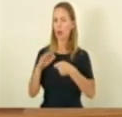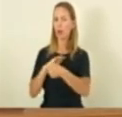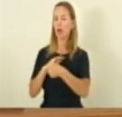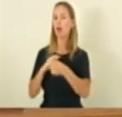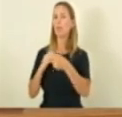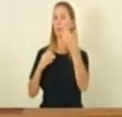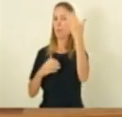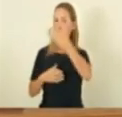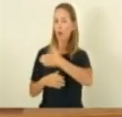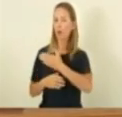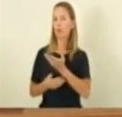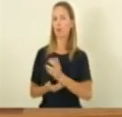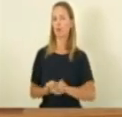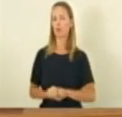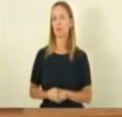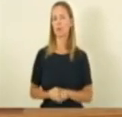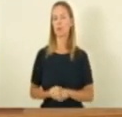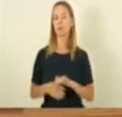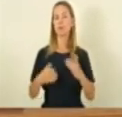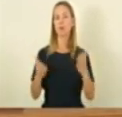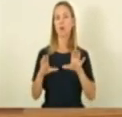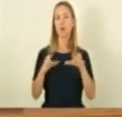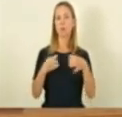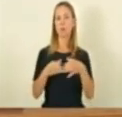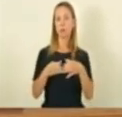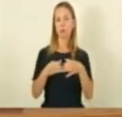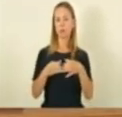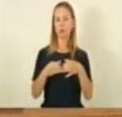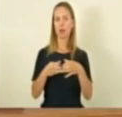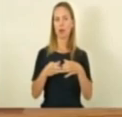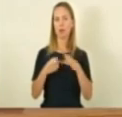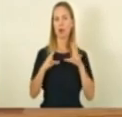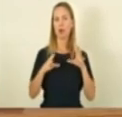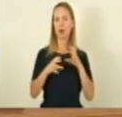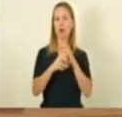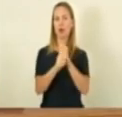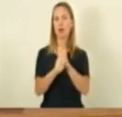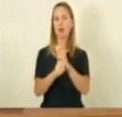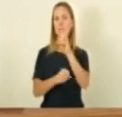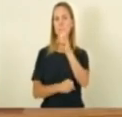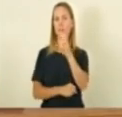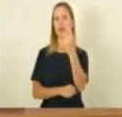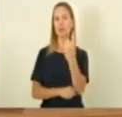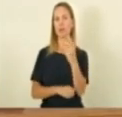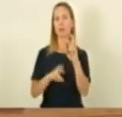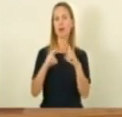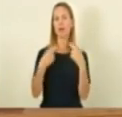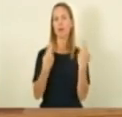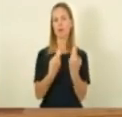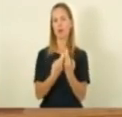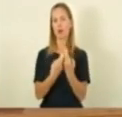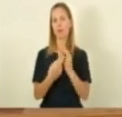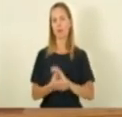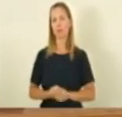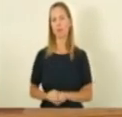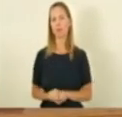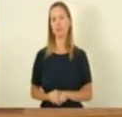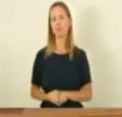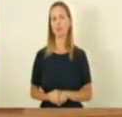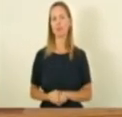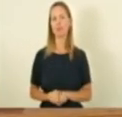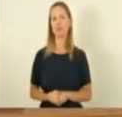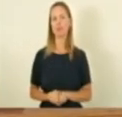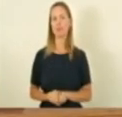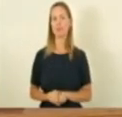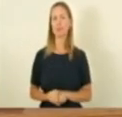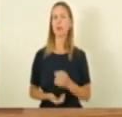a nossa comissão reuniu 51 vezes. E é